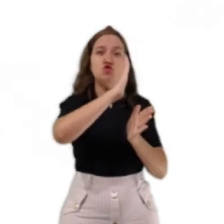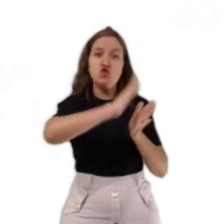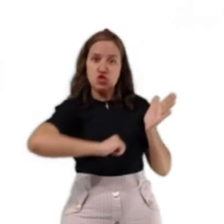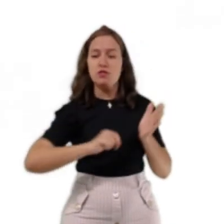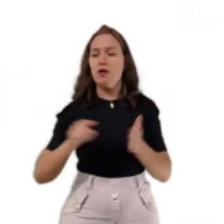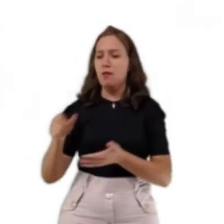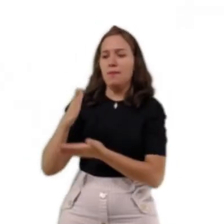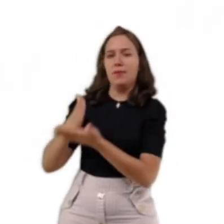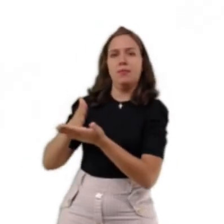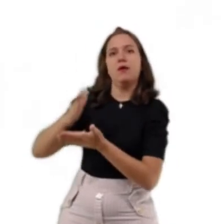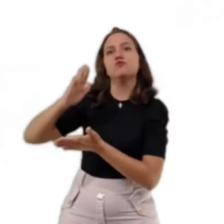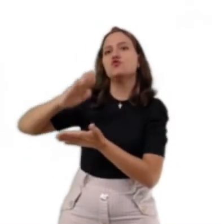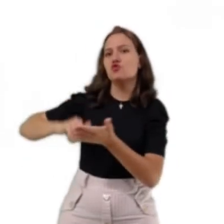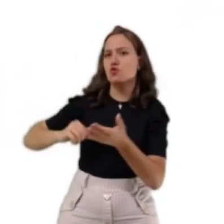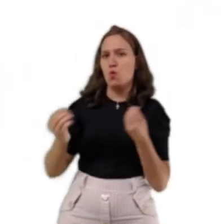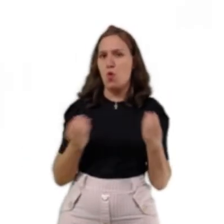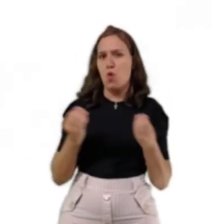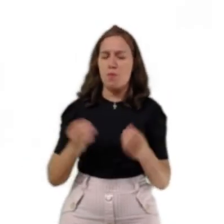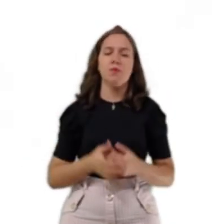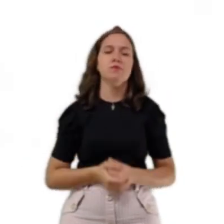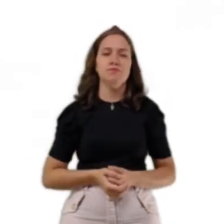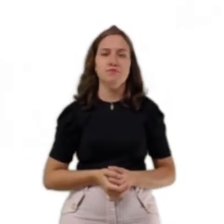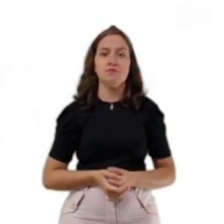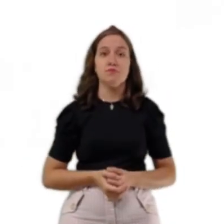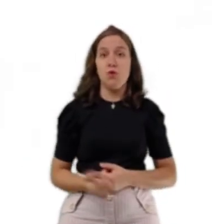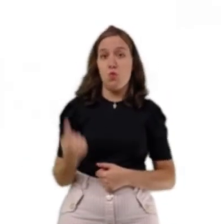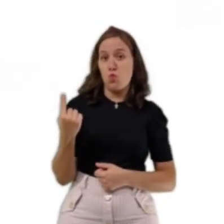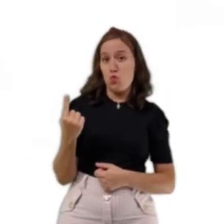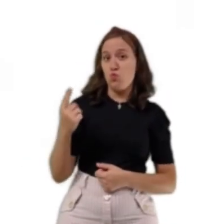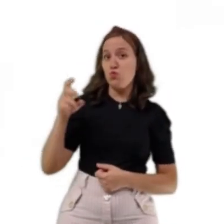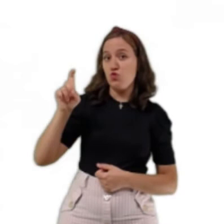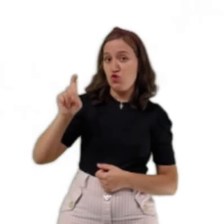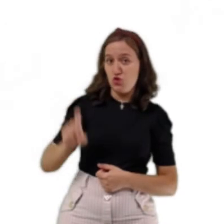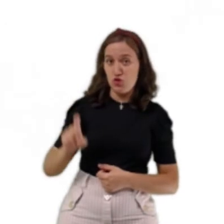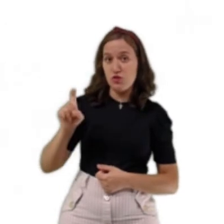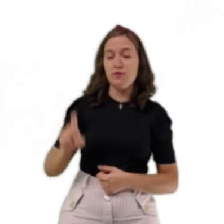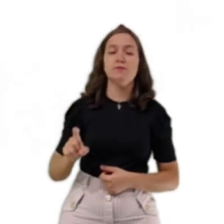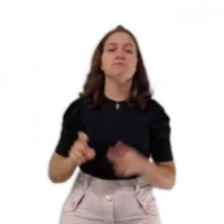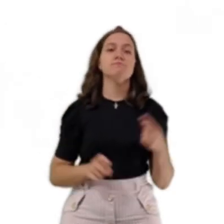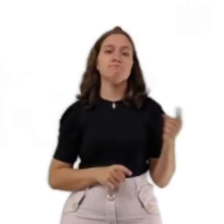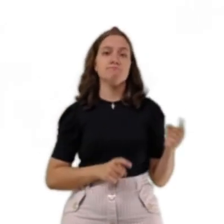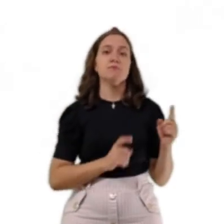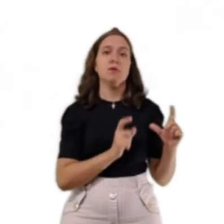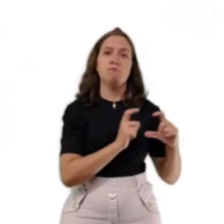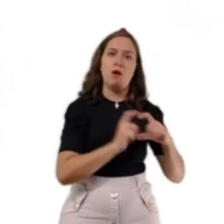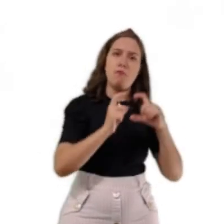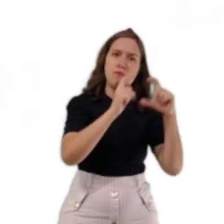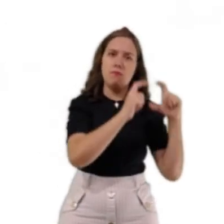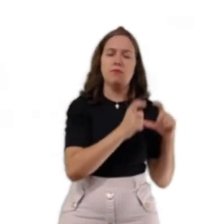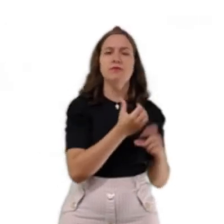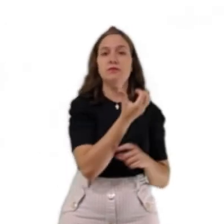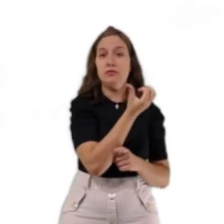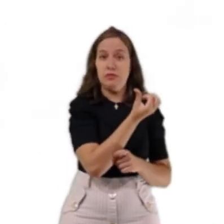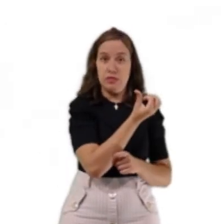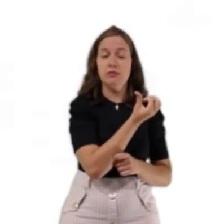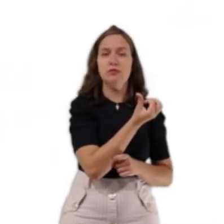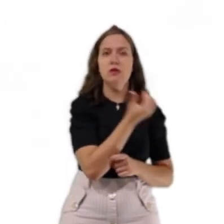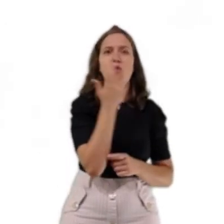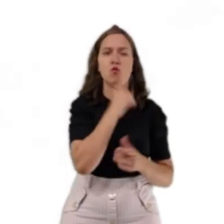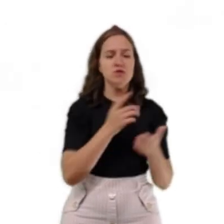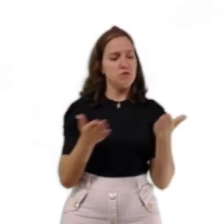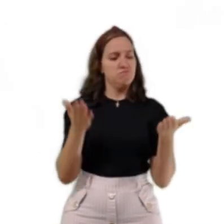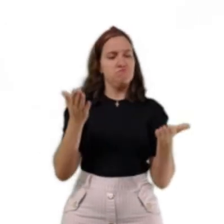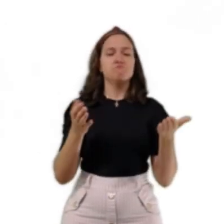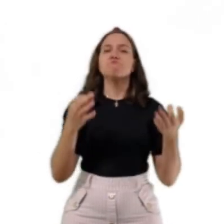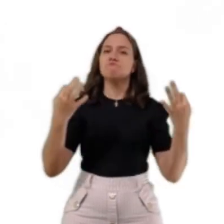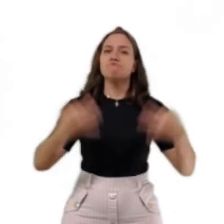com é um uma caixinha x de um lado e 6 caixinhas valendo um do outro então eu já